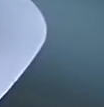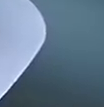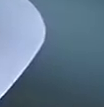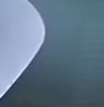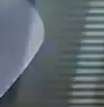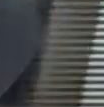n